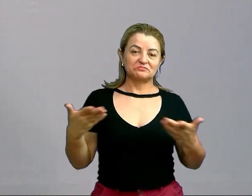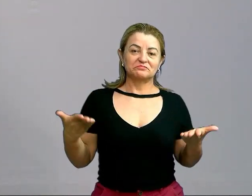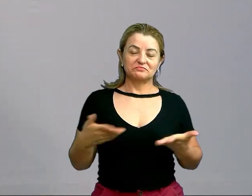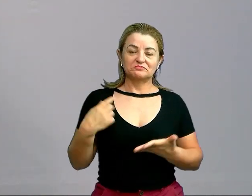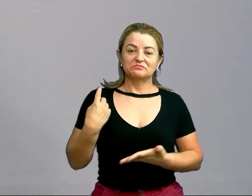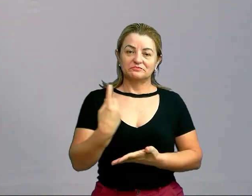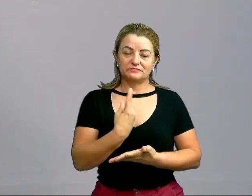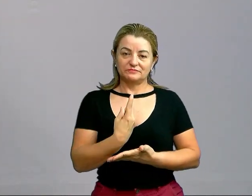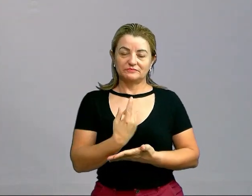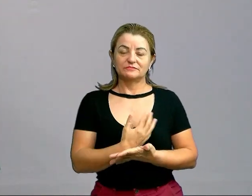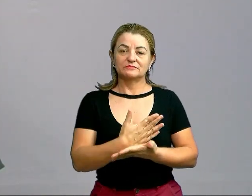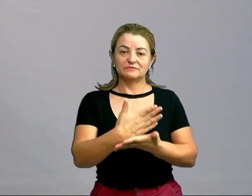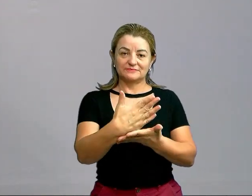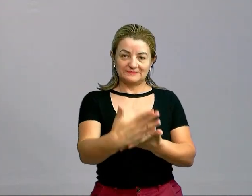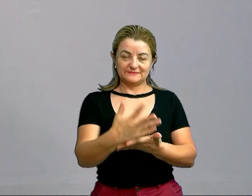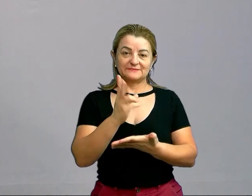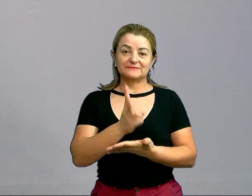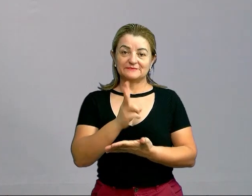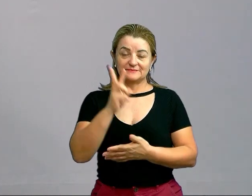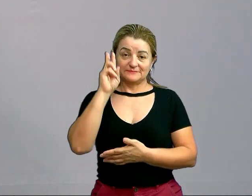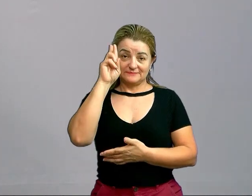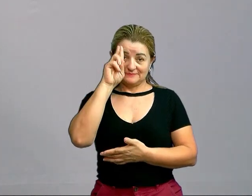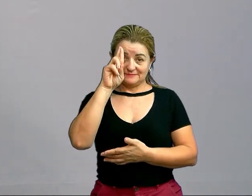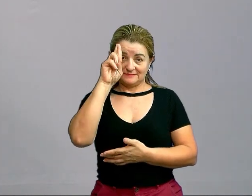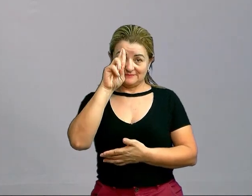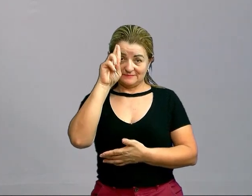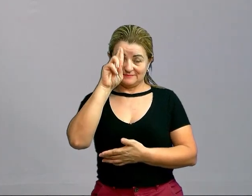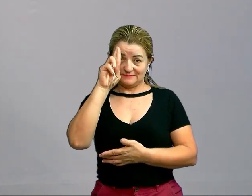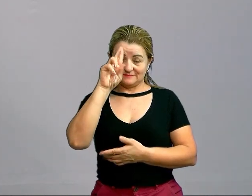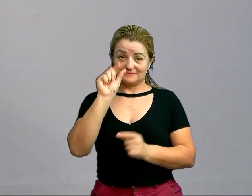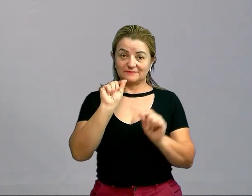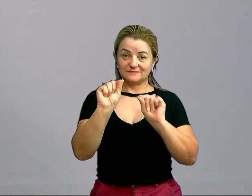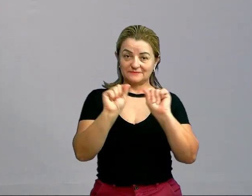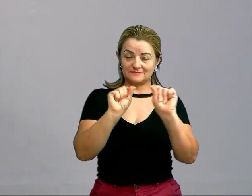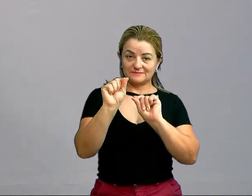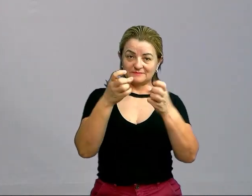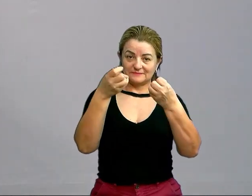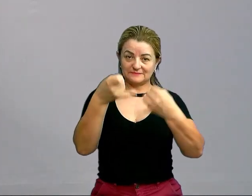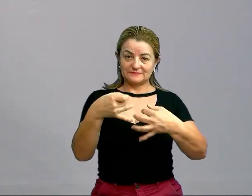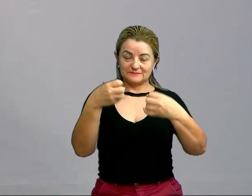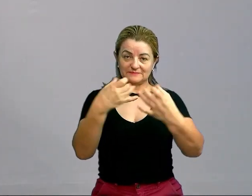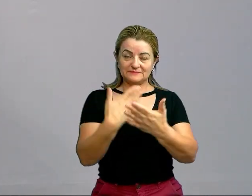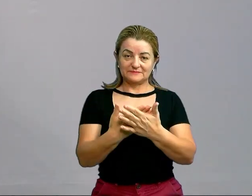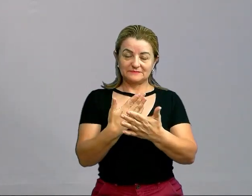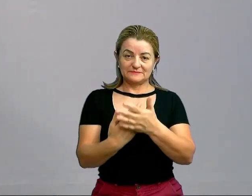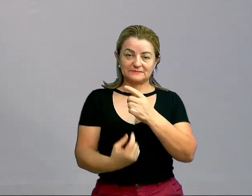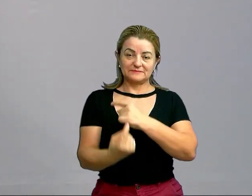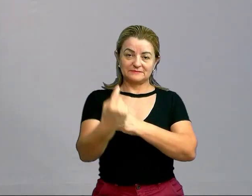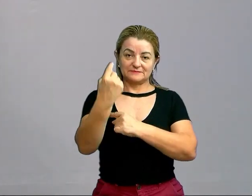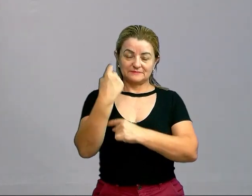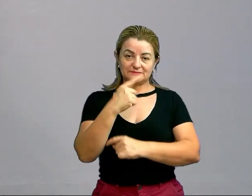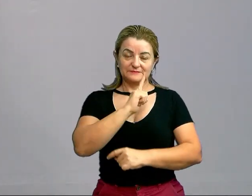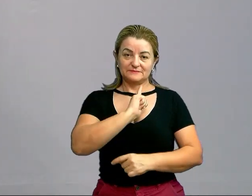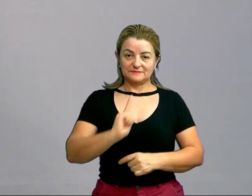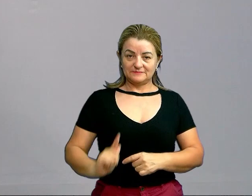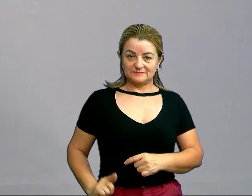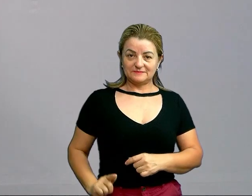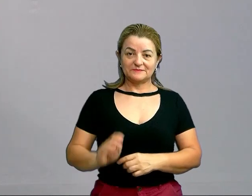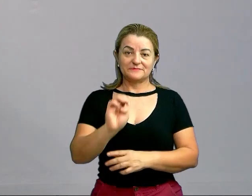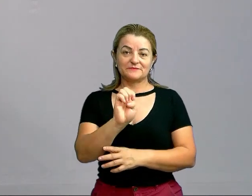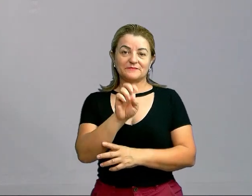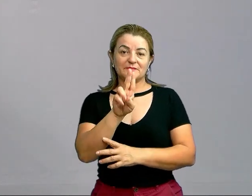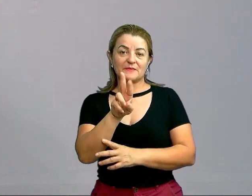para a gente começar, como sempre, a gente vai relembrar um pouquinho do que a gente falou na aula anterior, né, do governo do Eurico Gaspar